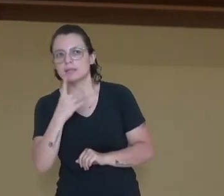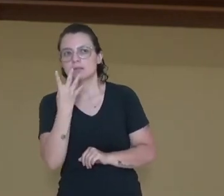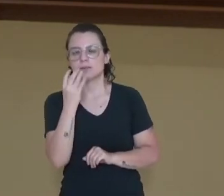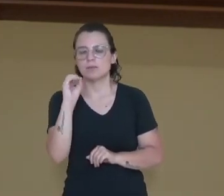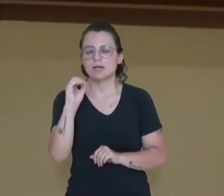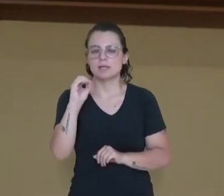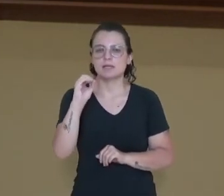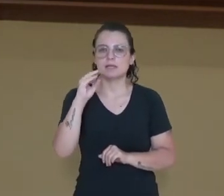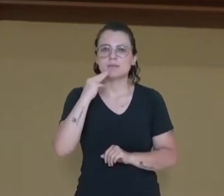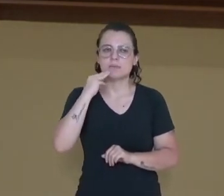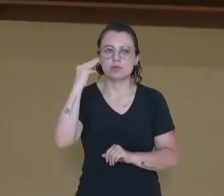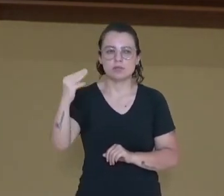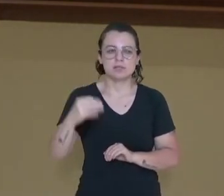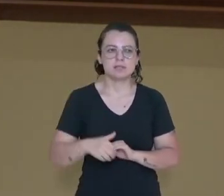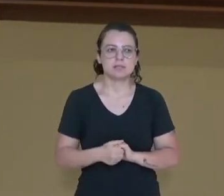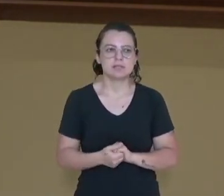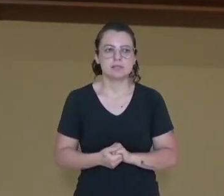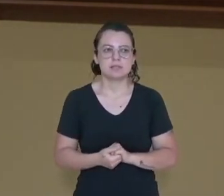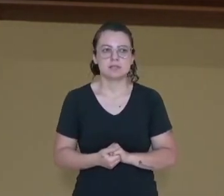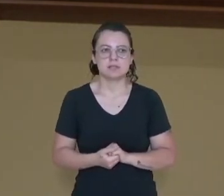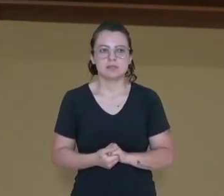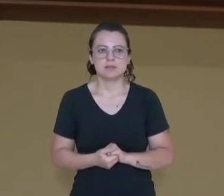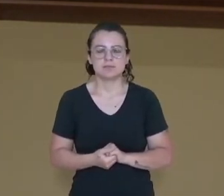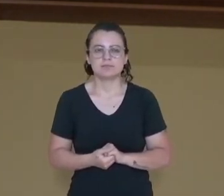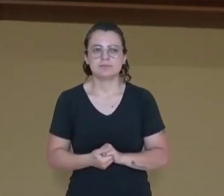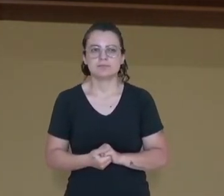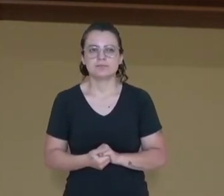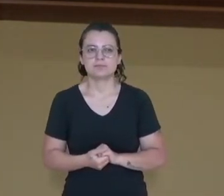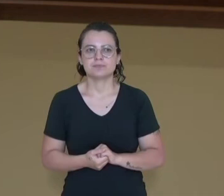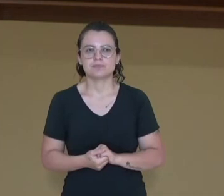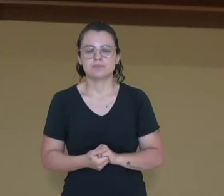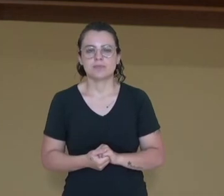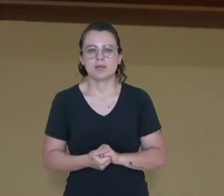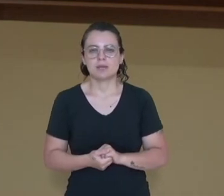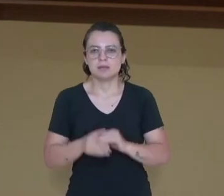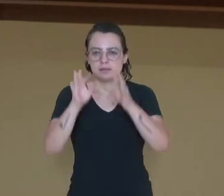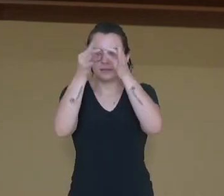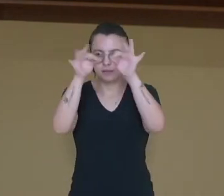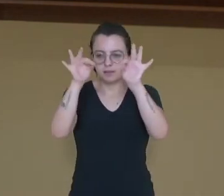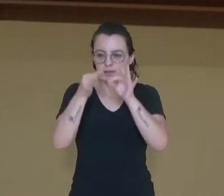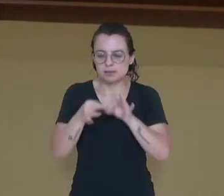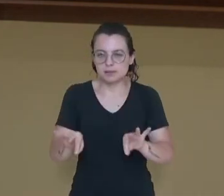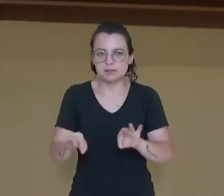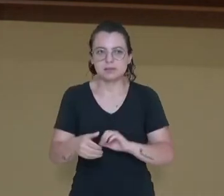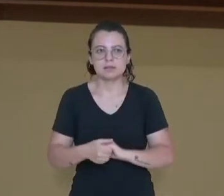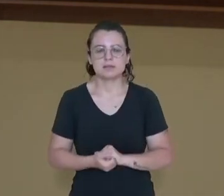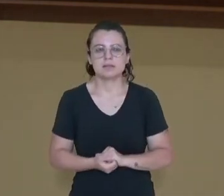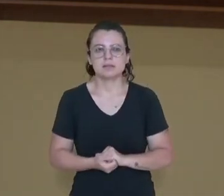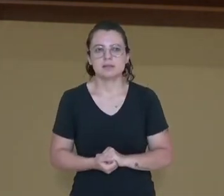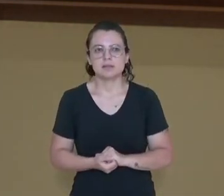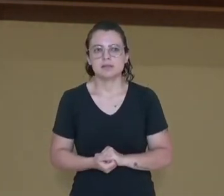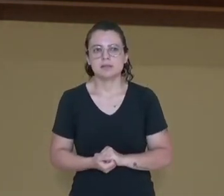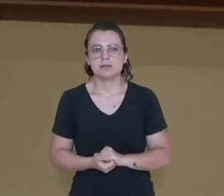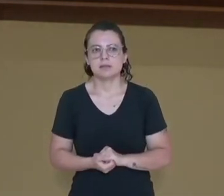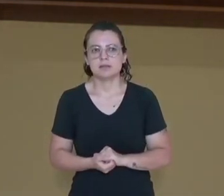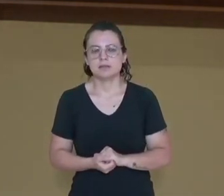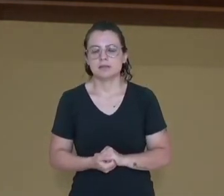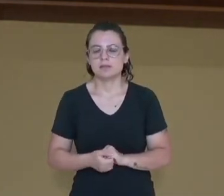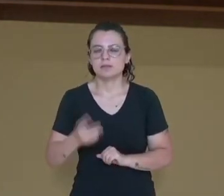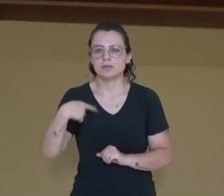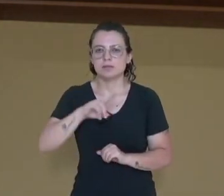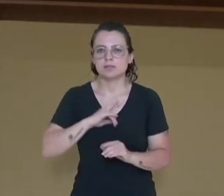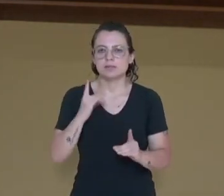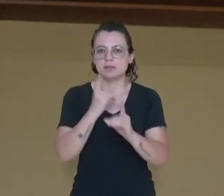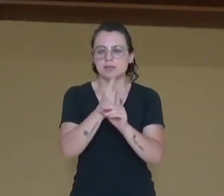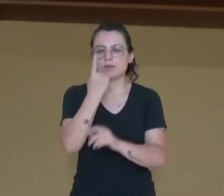100 mil, e aí a gente chegou em 40 milhões de centímetros. Fazendo a simplificação, né, a redução dessa fração, chegamos